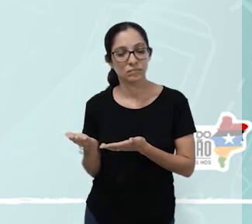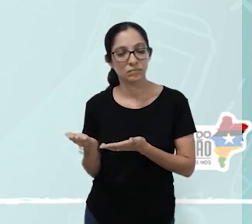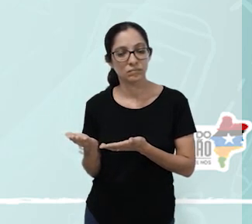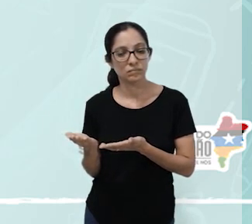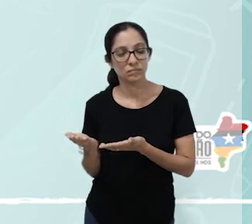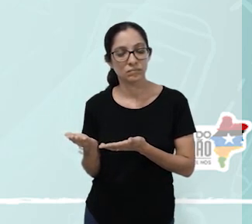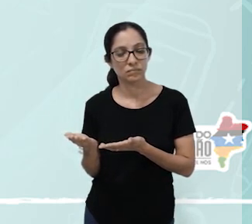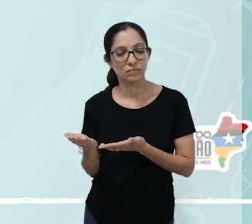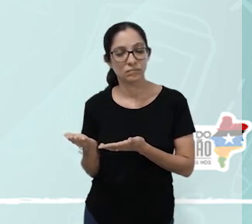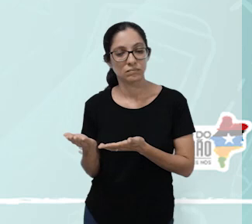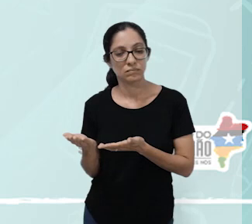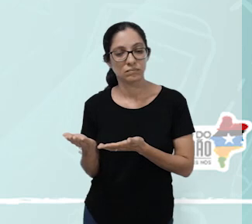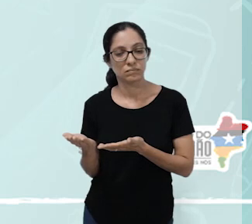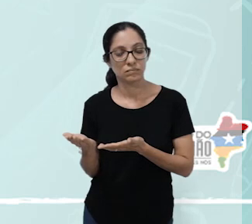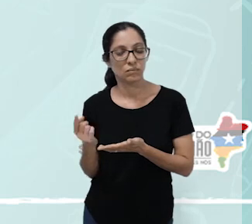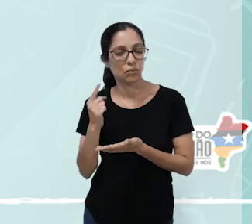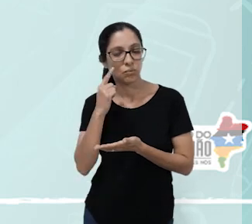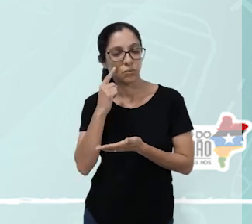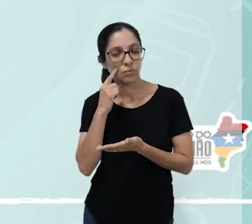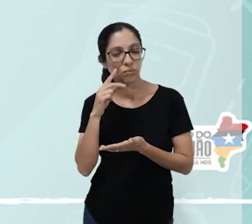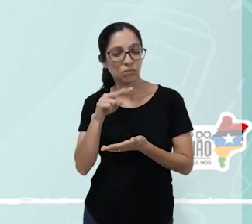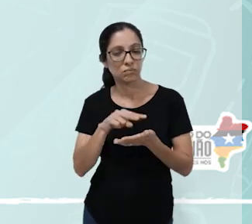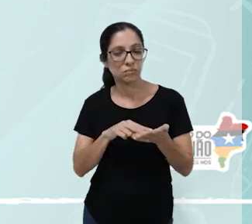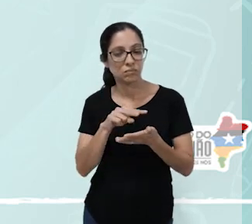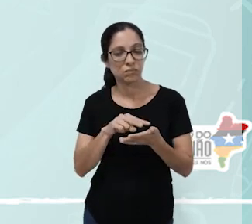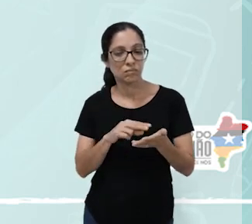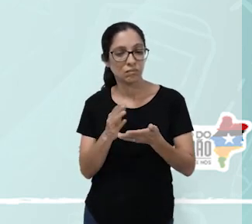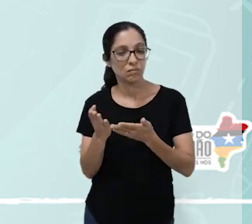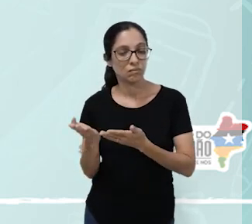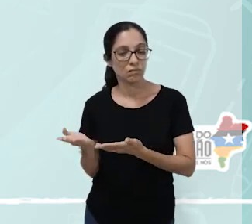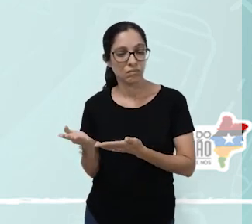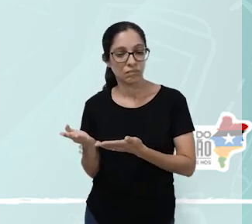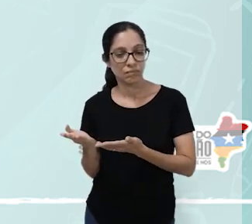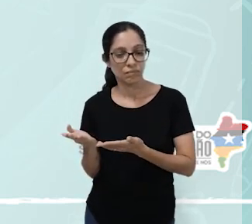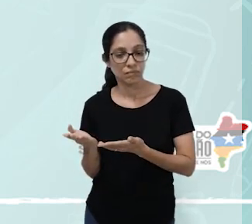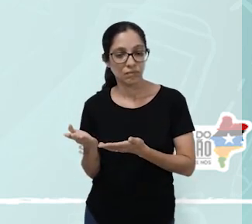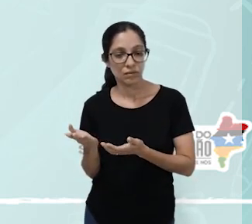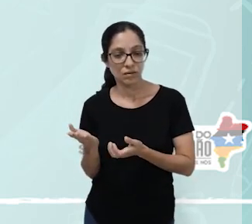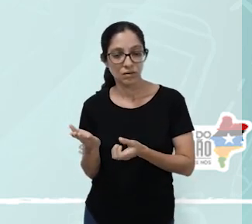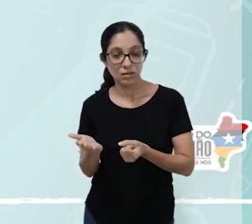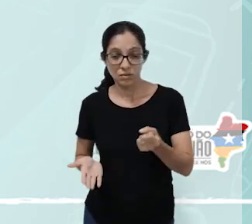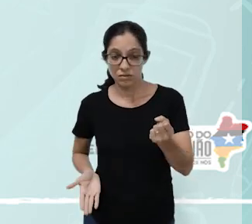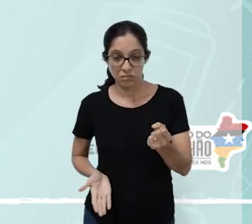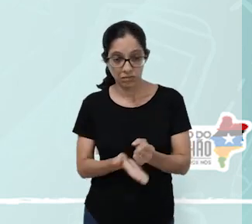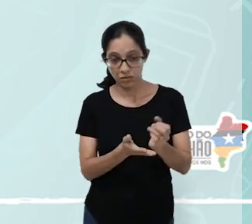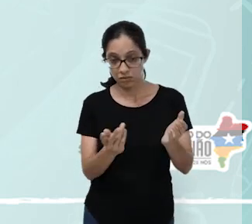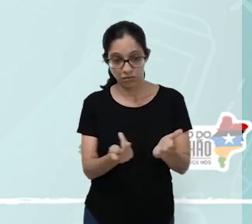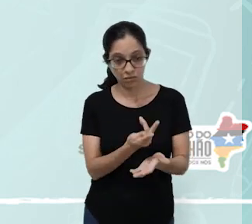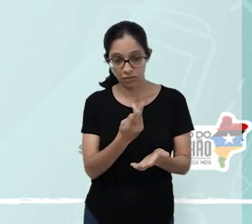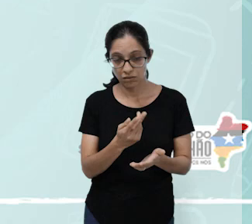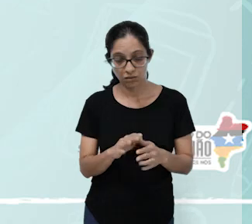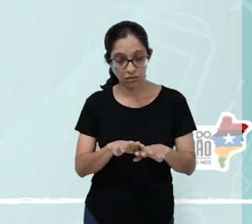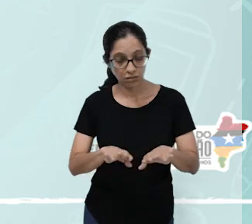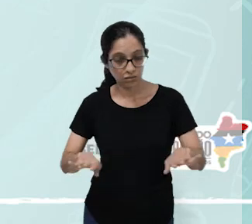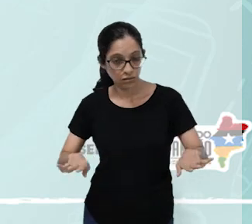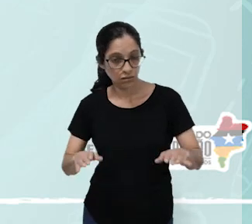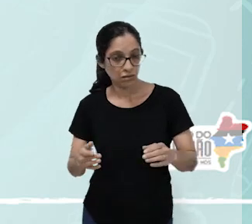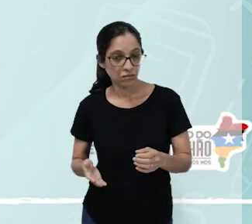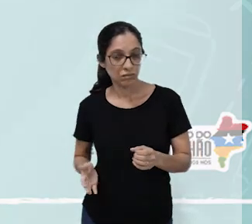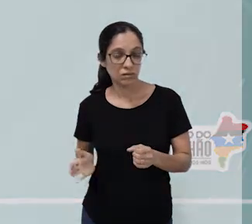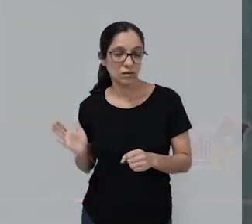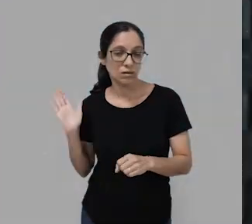recebedor, se o servidor faz um movimento e erra a peteca, se ele erra a peteca cai no chão, se eu vou lá realizar o